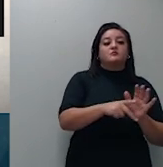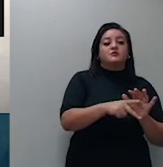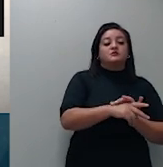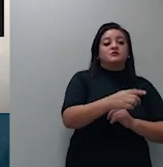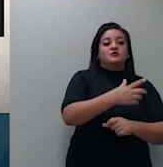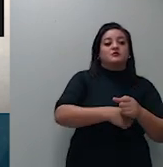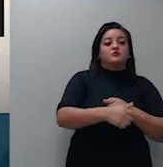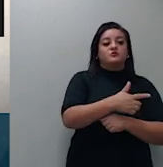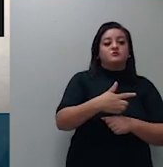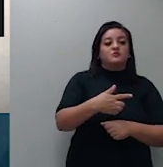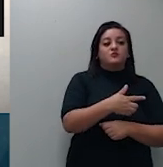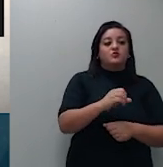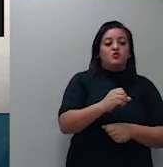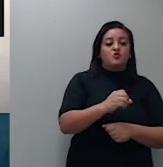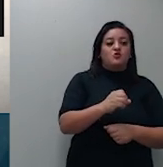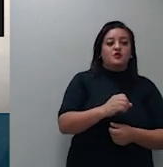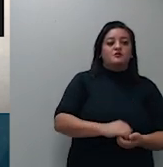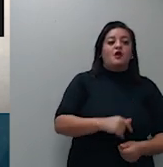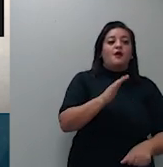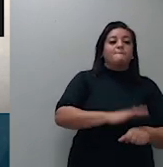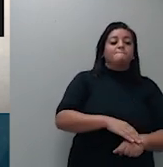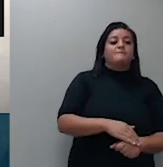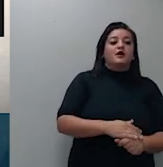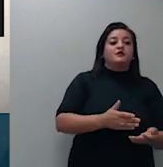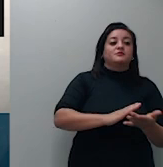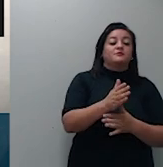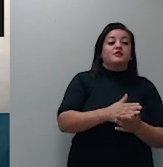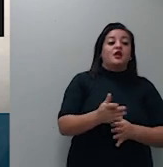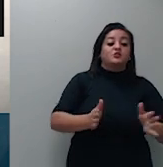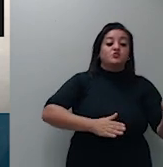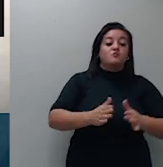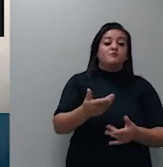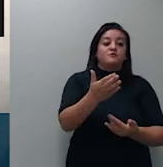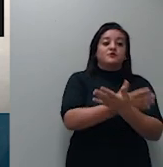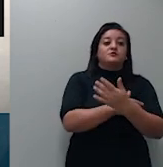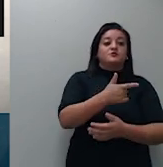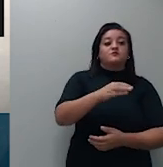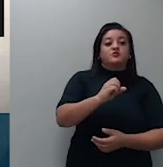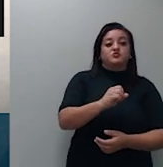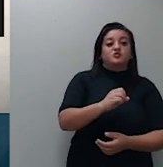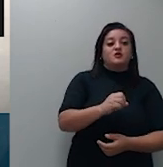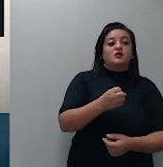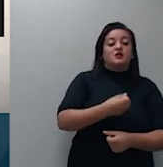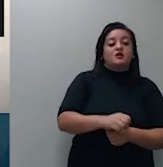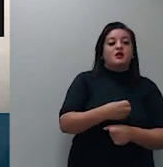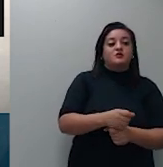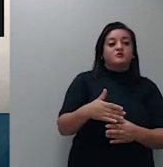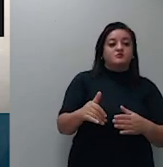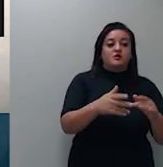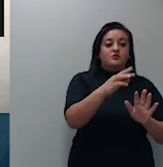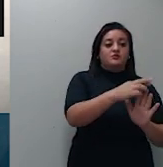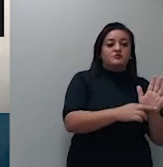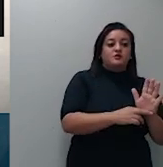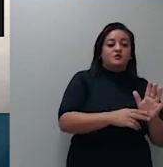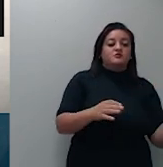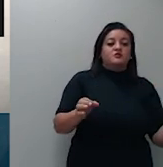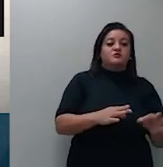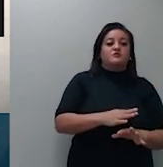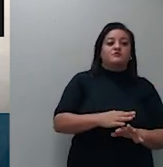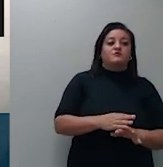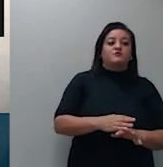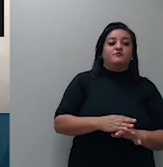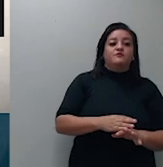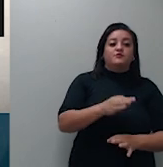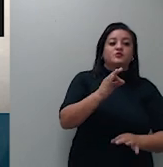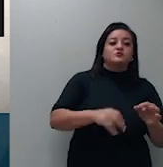de 2002 e quando já transcorrido mais da metade do prazo prescricional de 20 anos e portanto nos termos da regra de